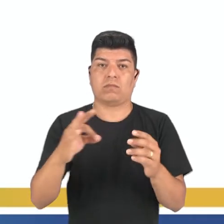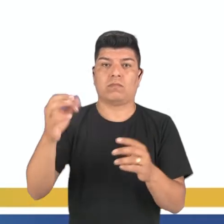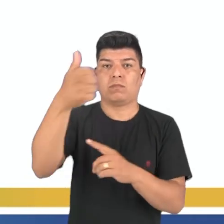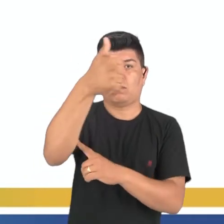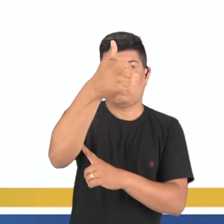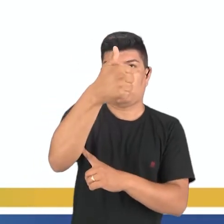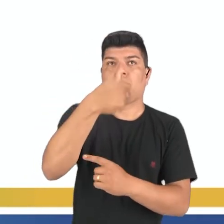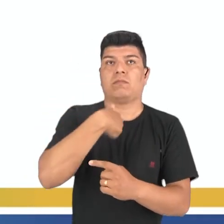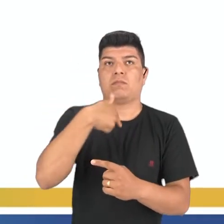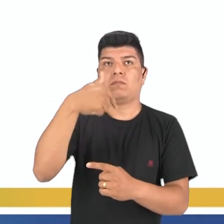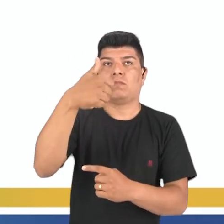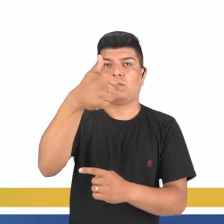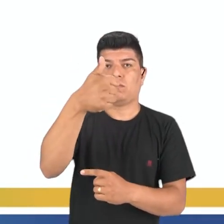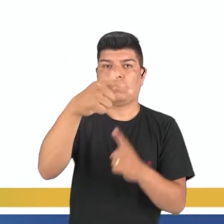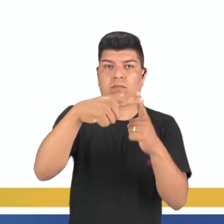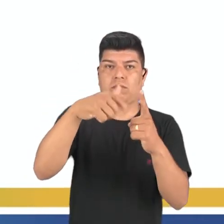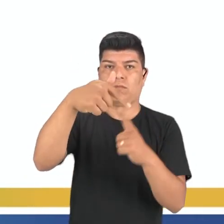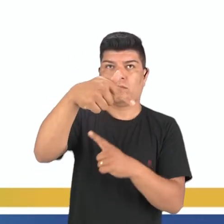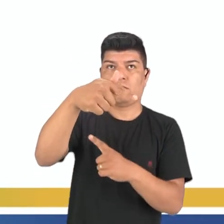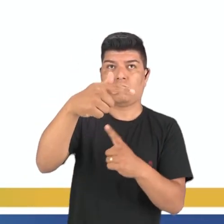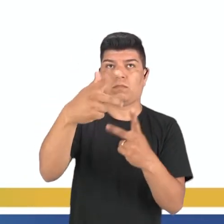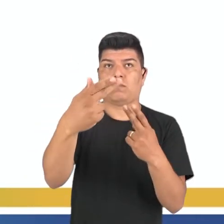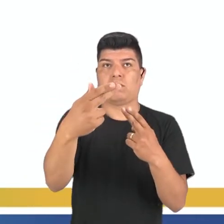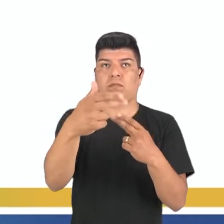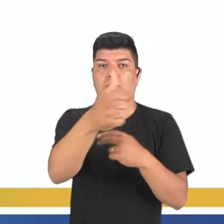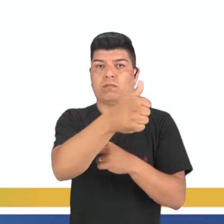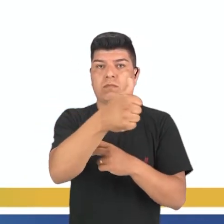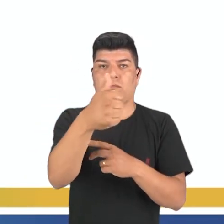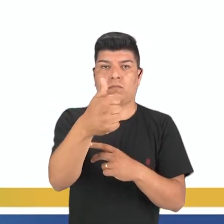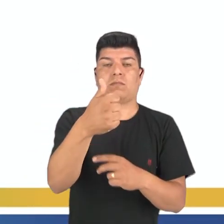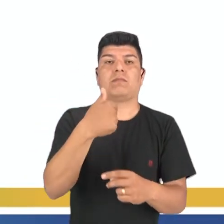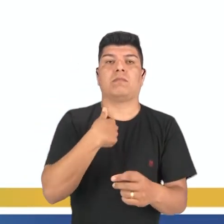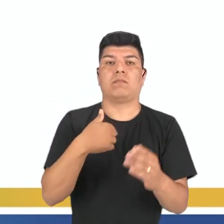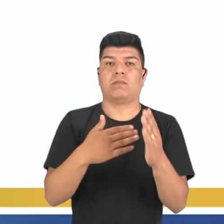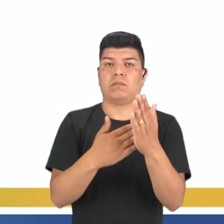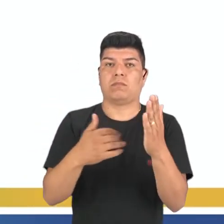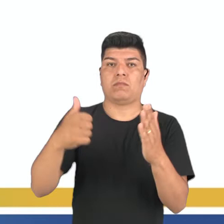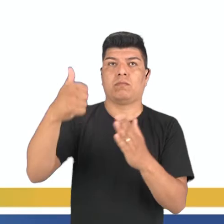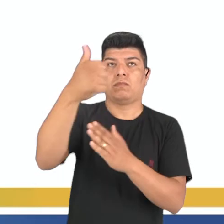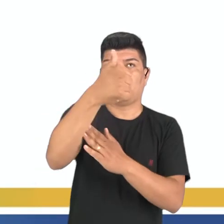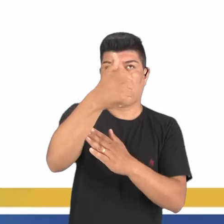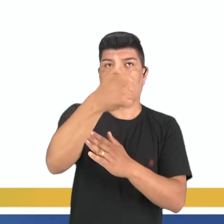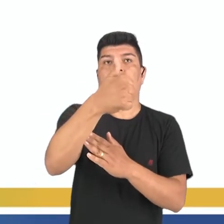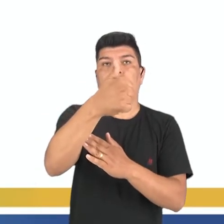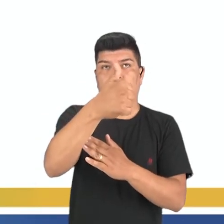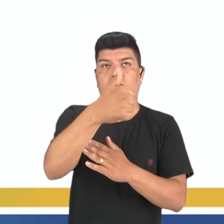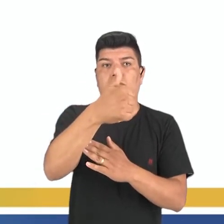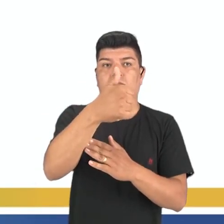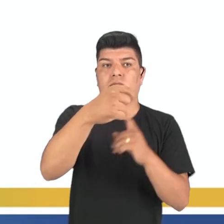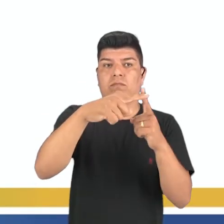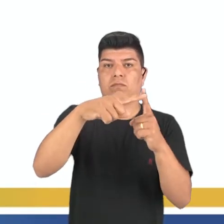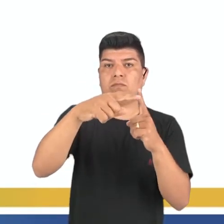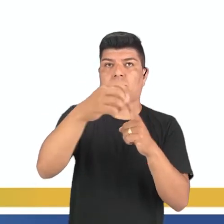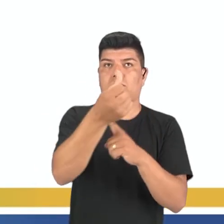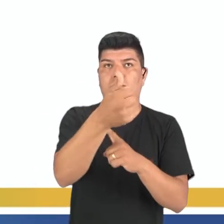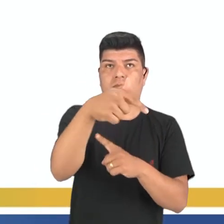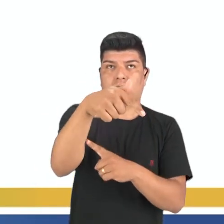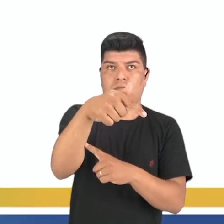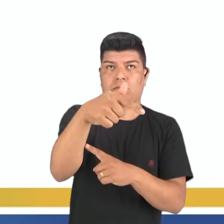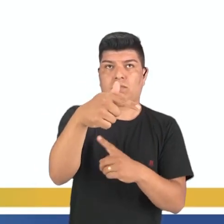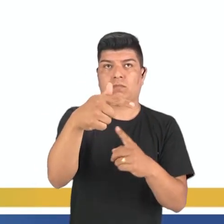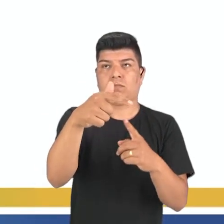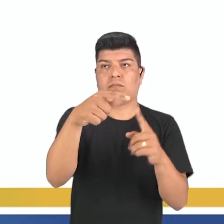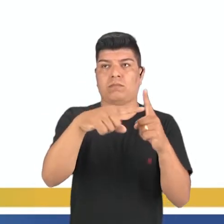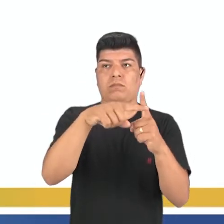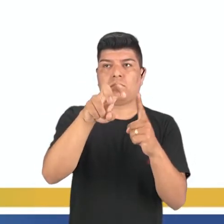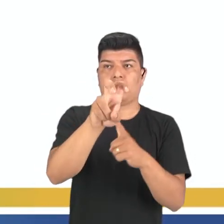1 mais 7 dá 8. 8 mais 3 dá 11, sobe 1. 1 mais 6, 7. 7 mais 5,